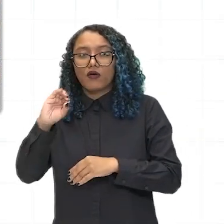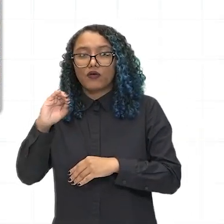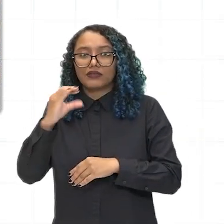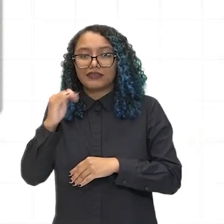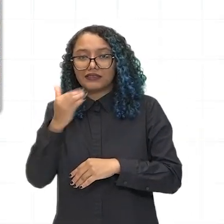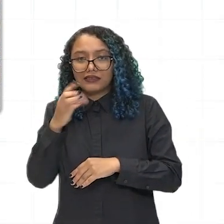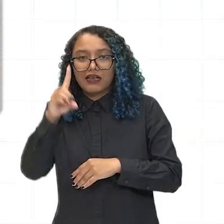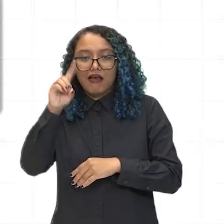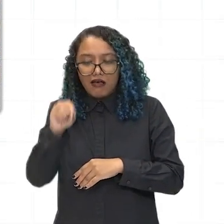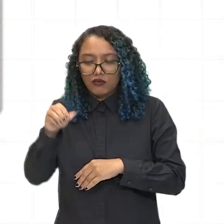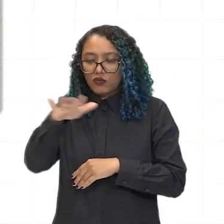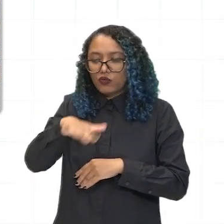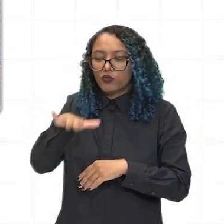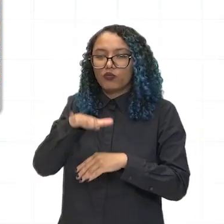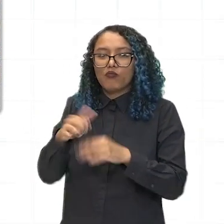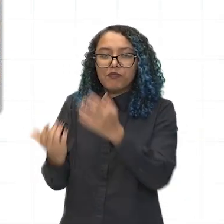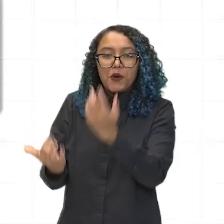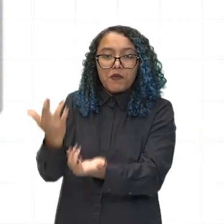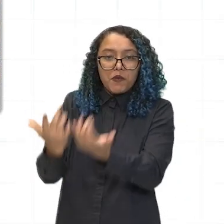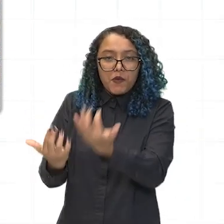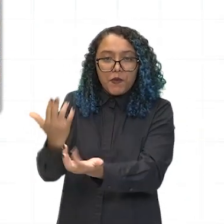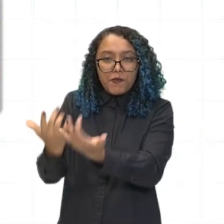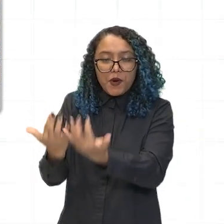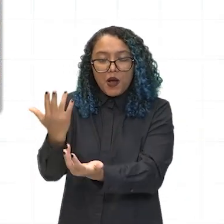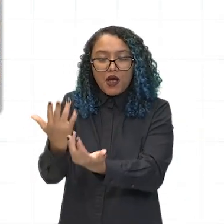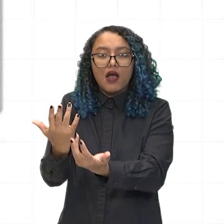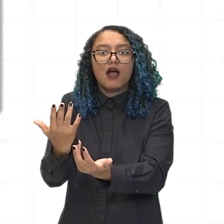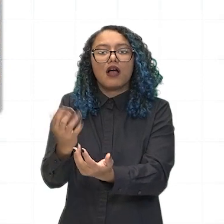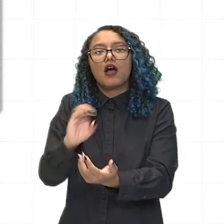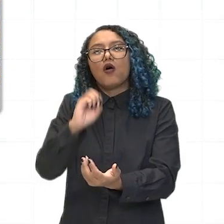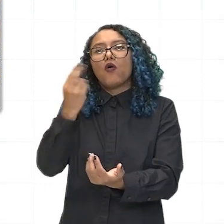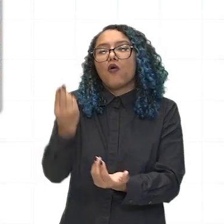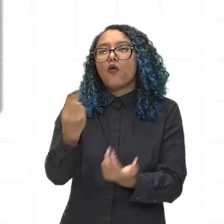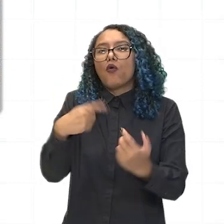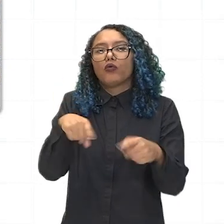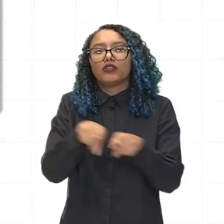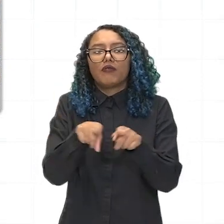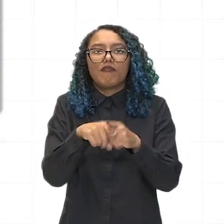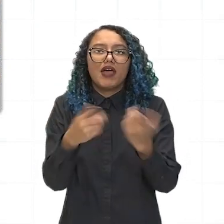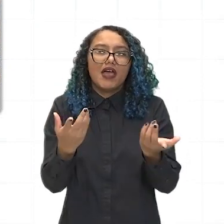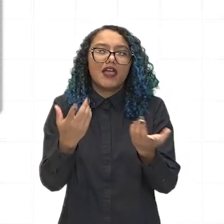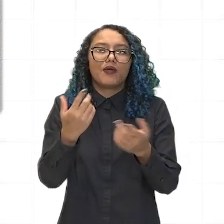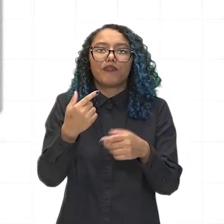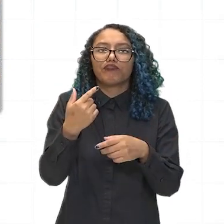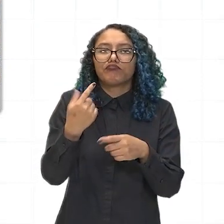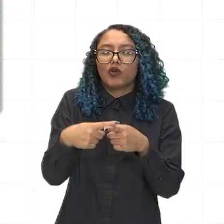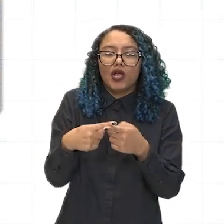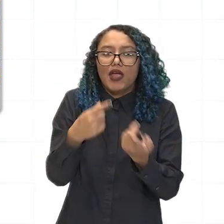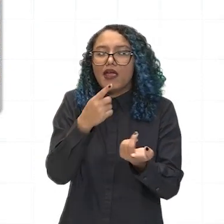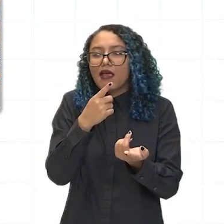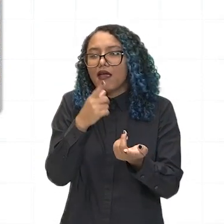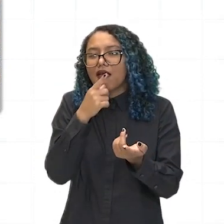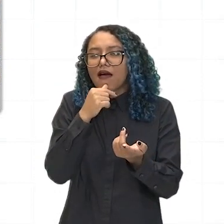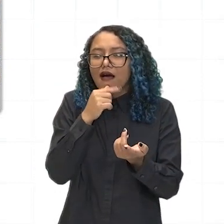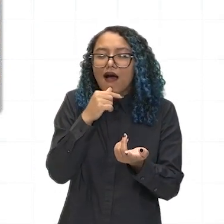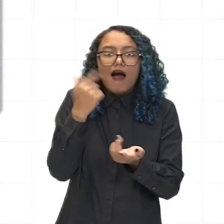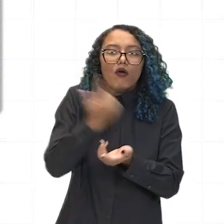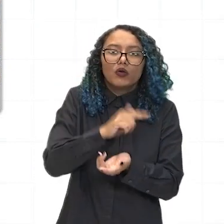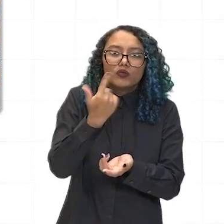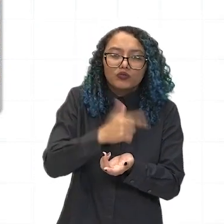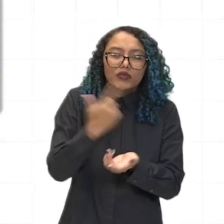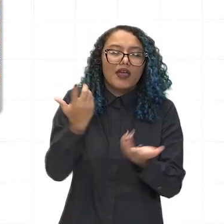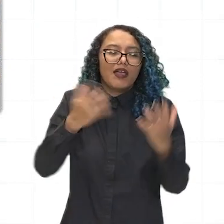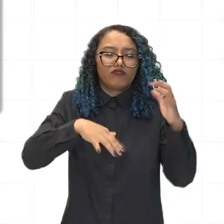limpar uma área, ou então realmente por falta de água e que isso perde-se o